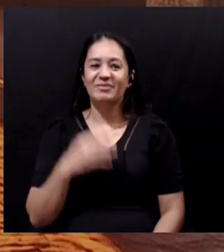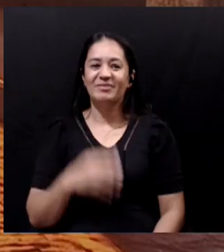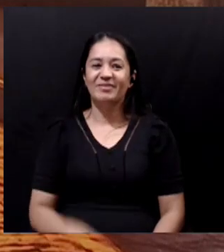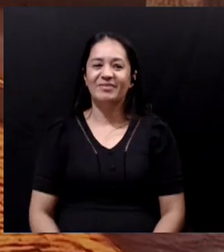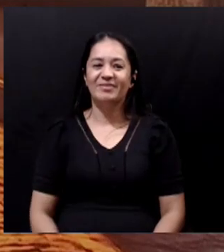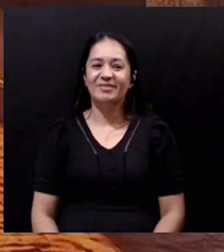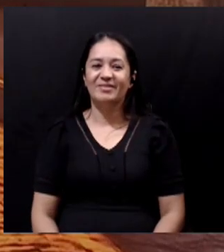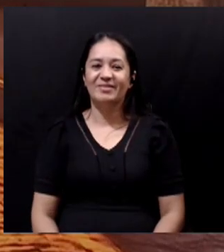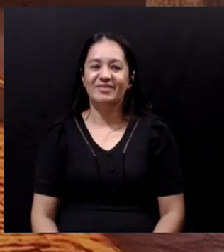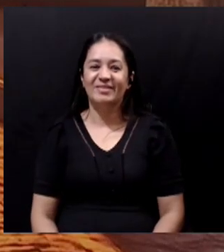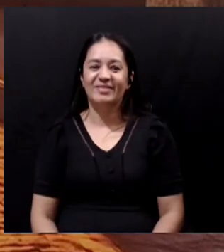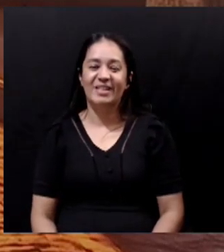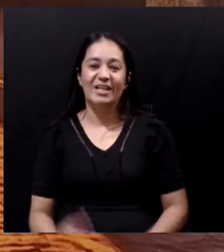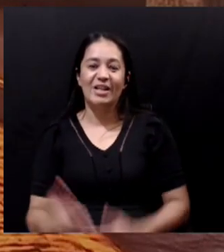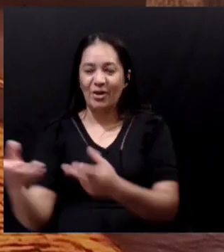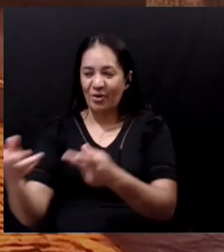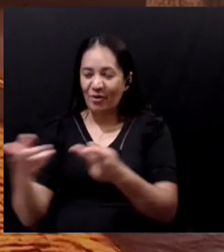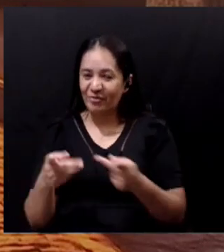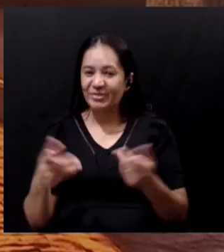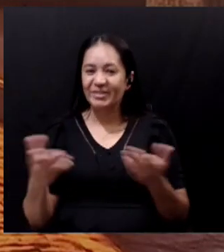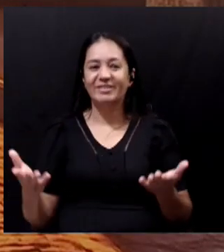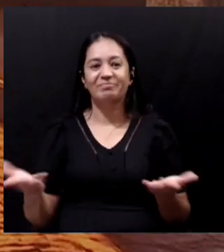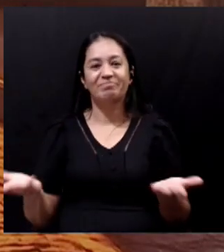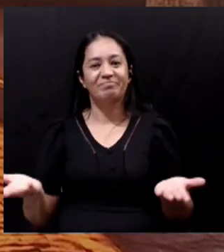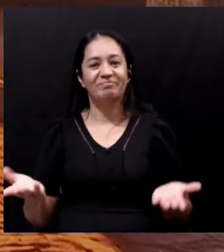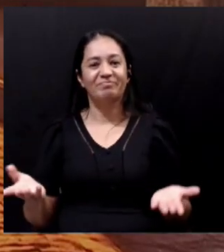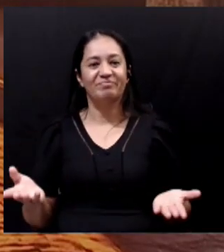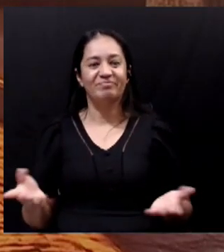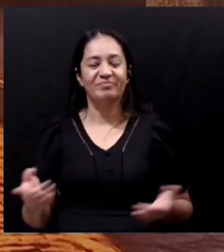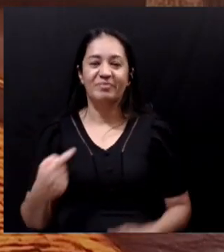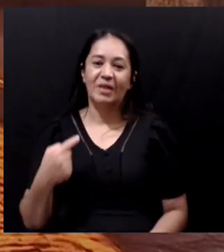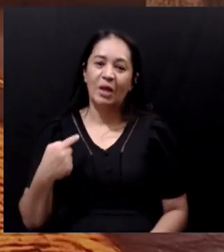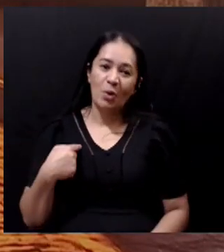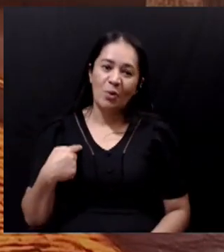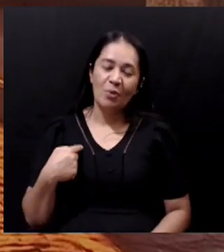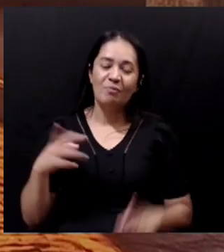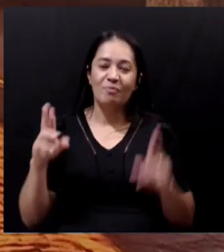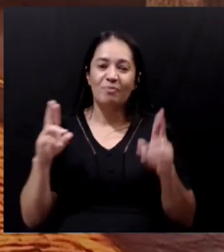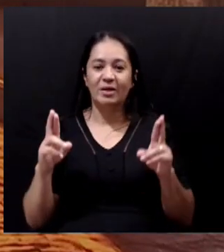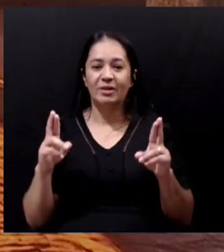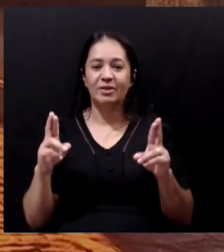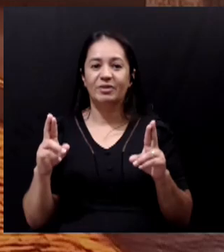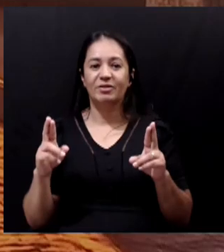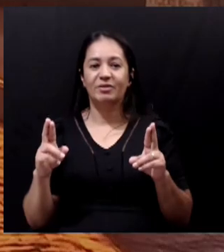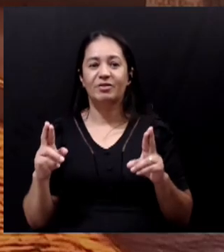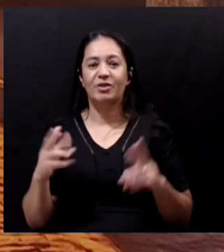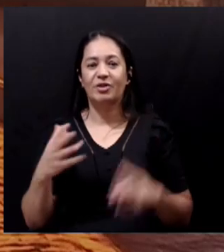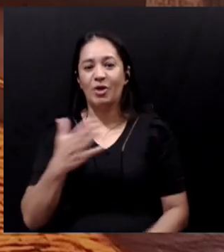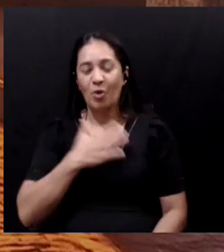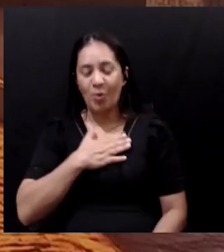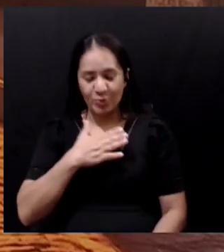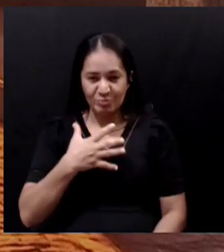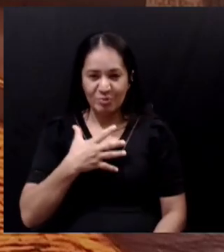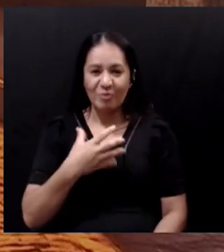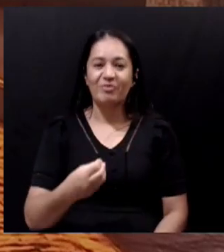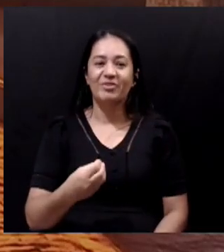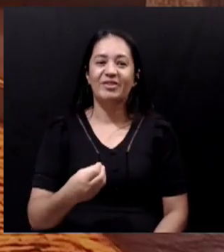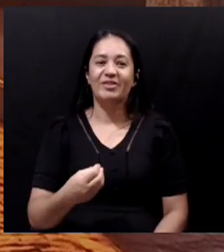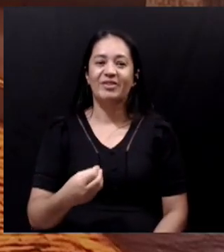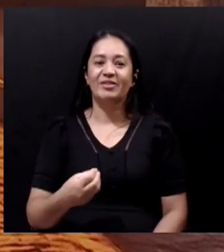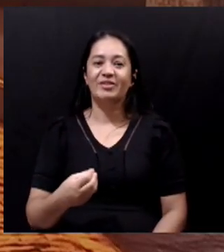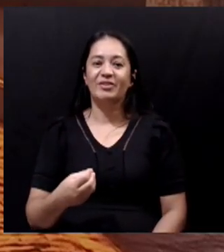cá. Então, assim, eu espero que pelo menos os meus filhos, né,